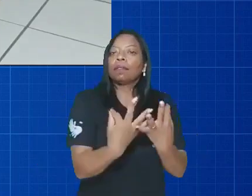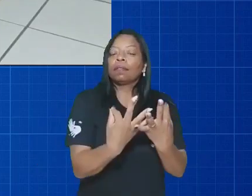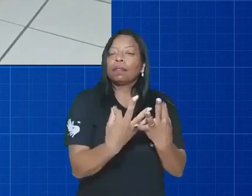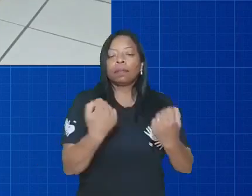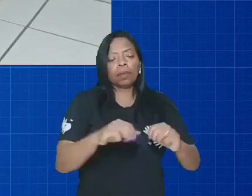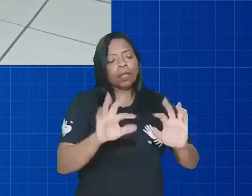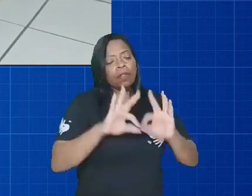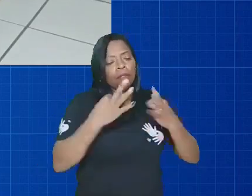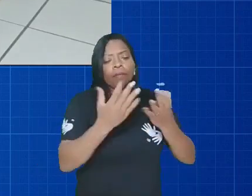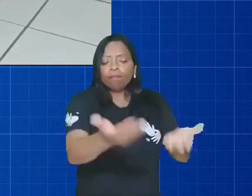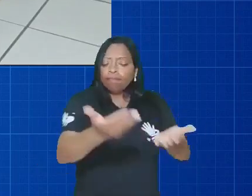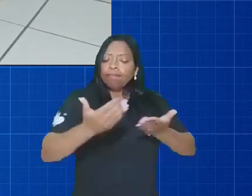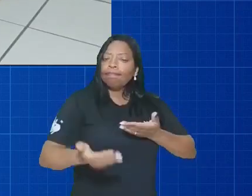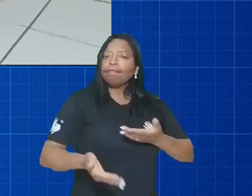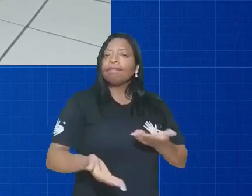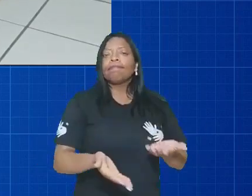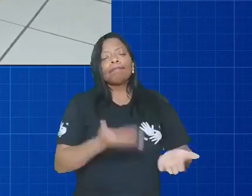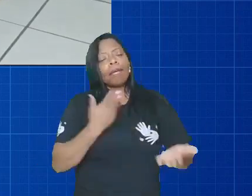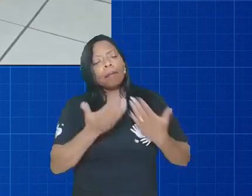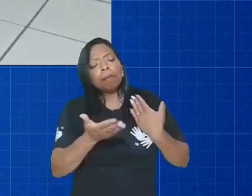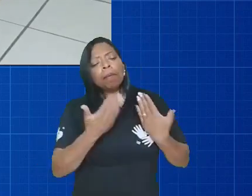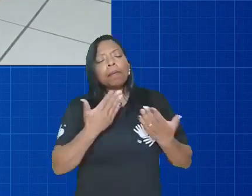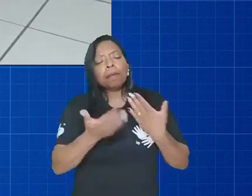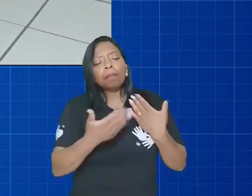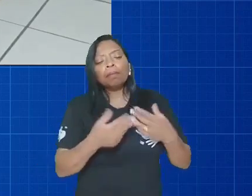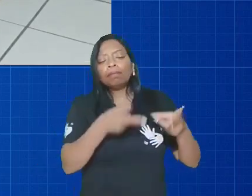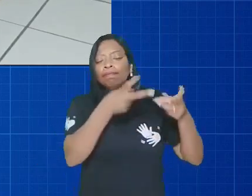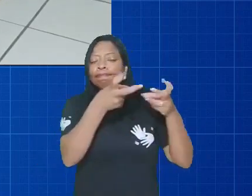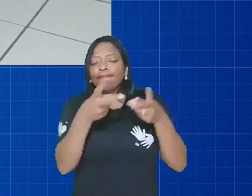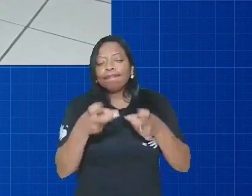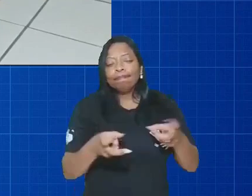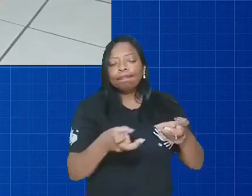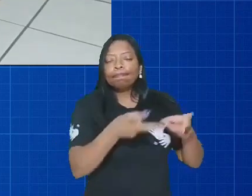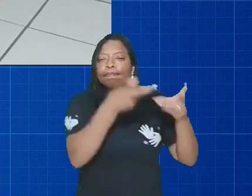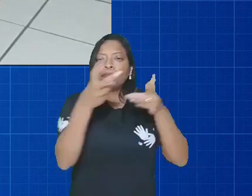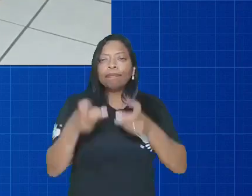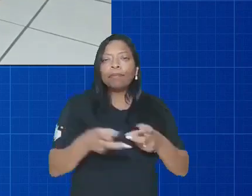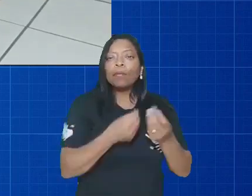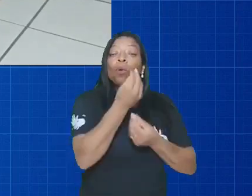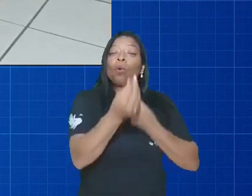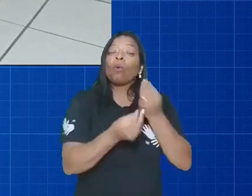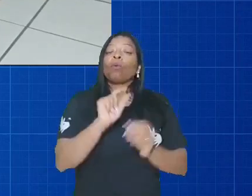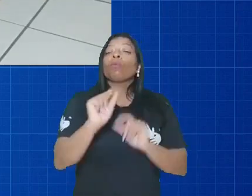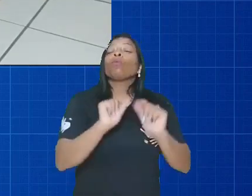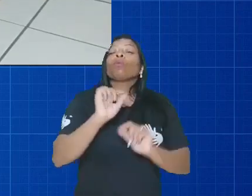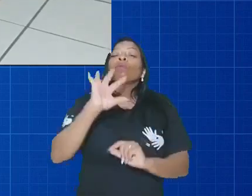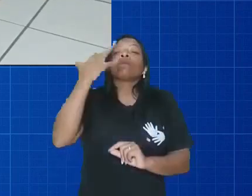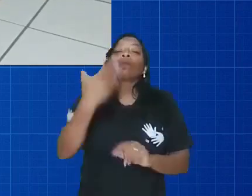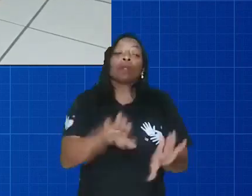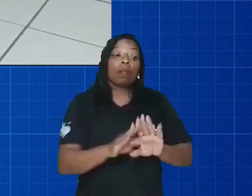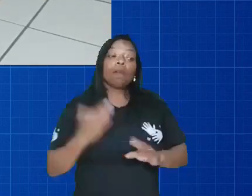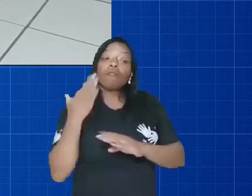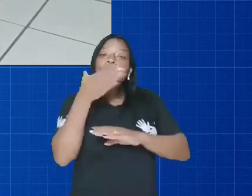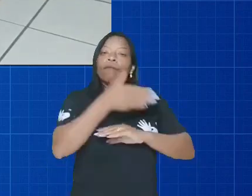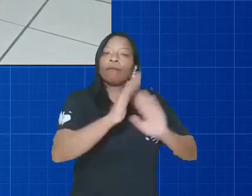uma escuta muito específica dessa queixa, entender junto à escola o que está acontecendo,